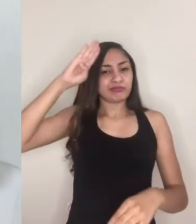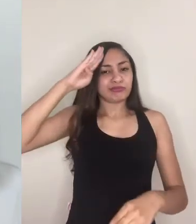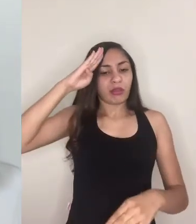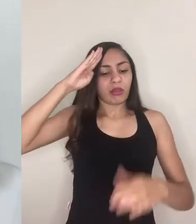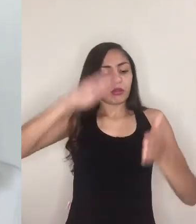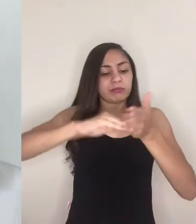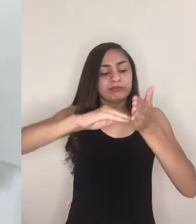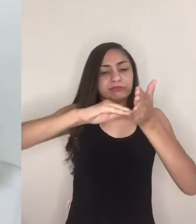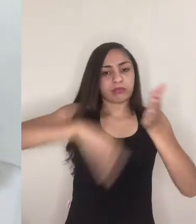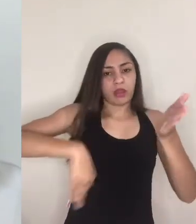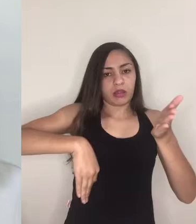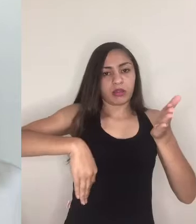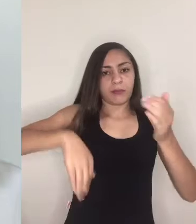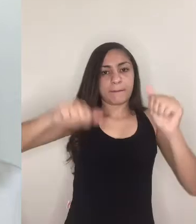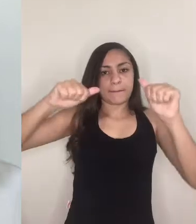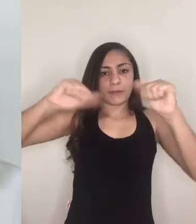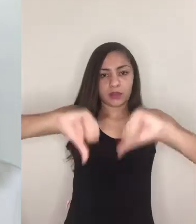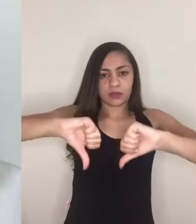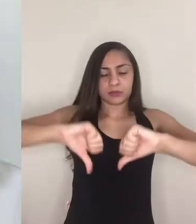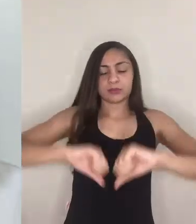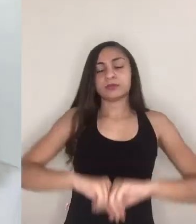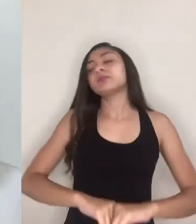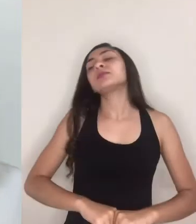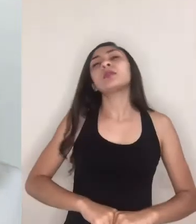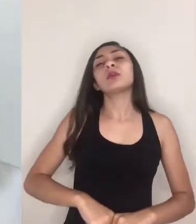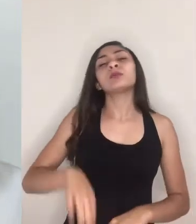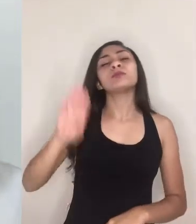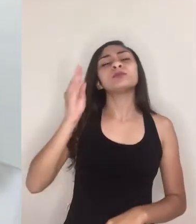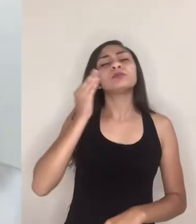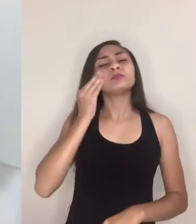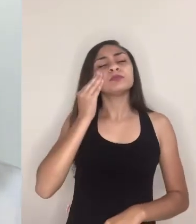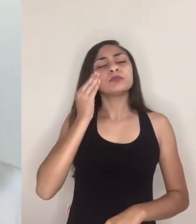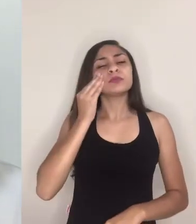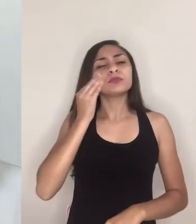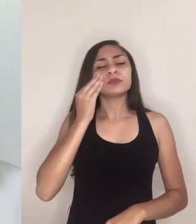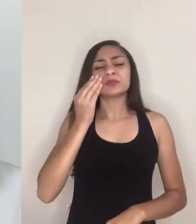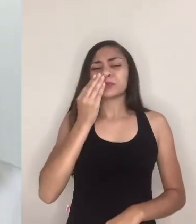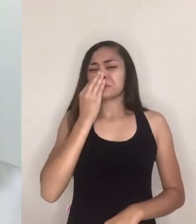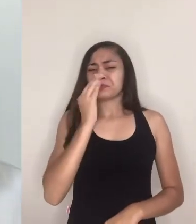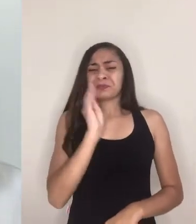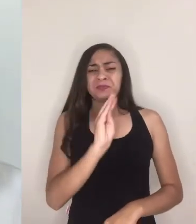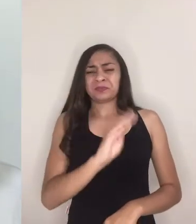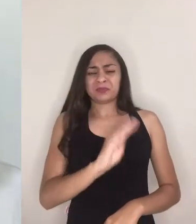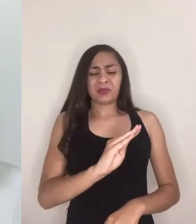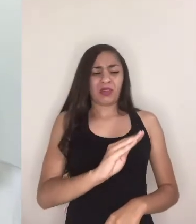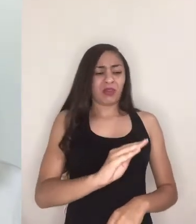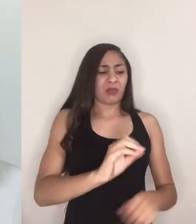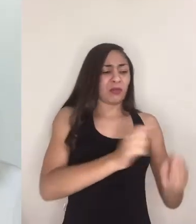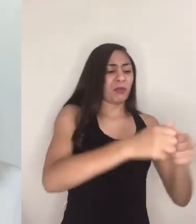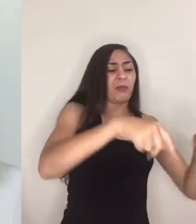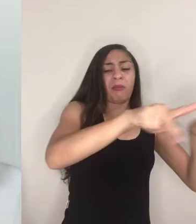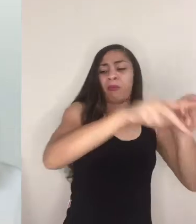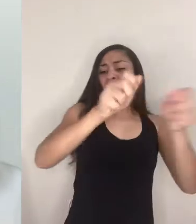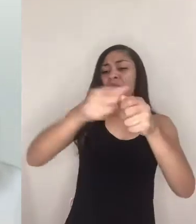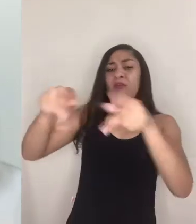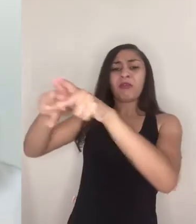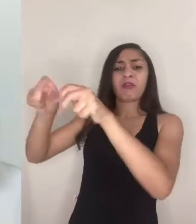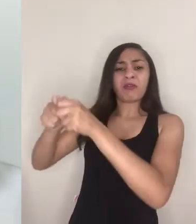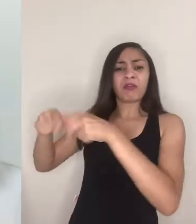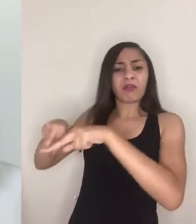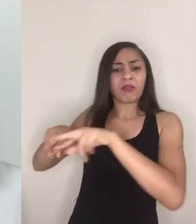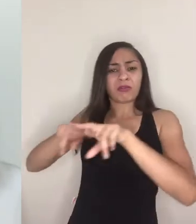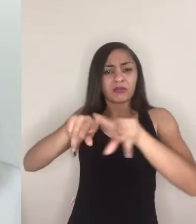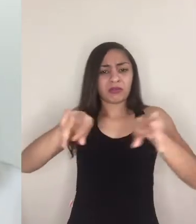como exílio e desprezo das nações vizinhas, faziam parte também